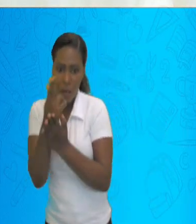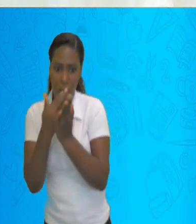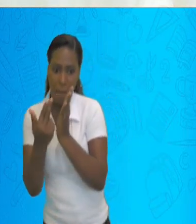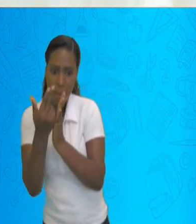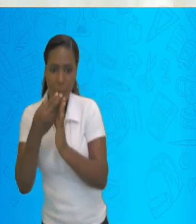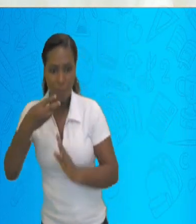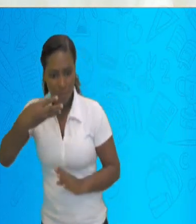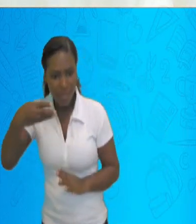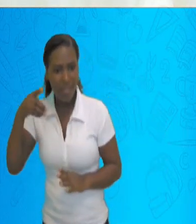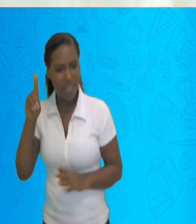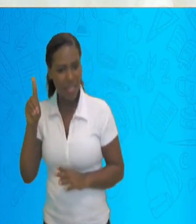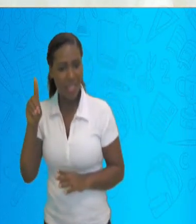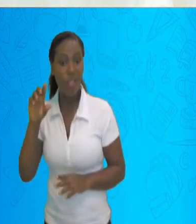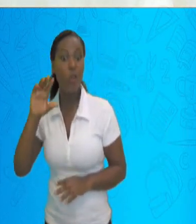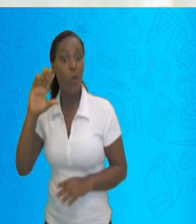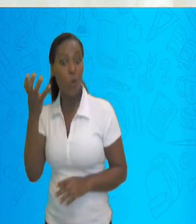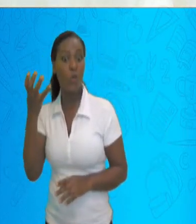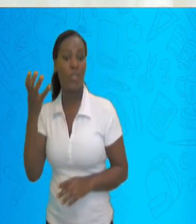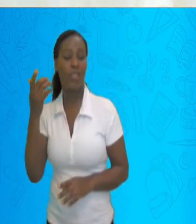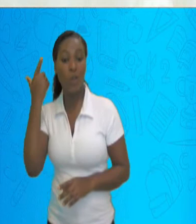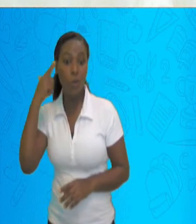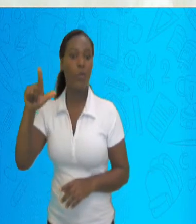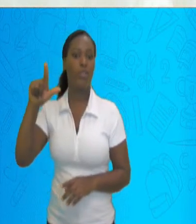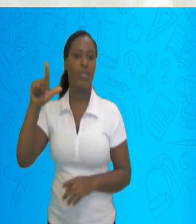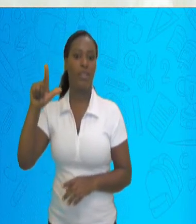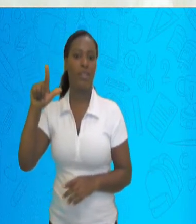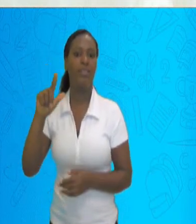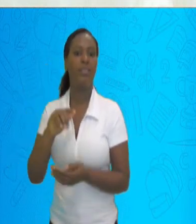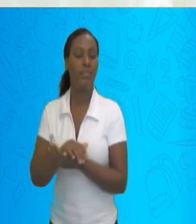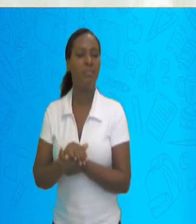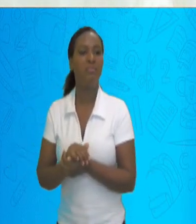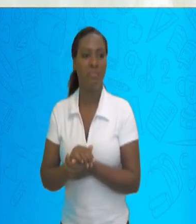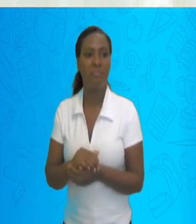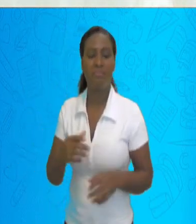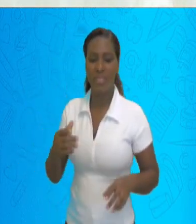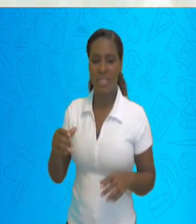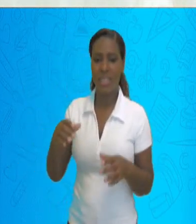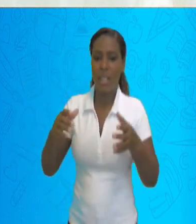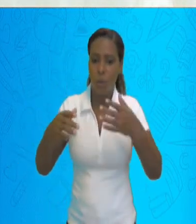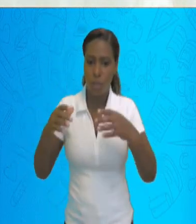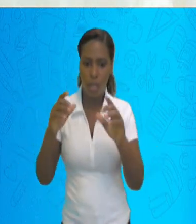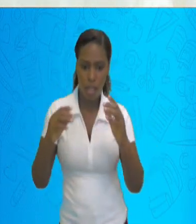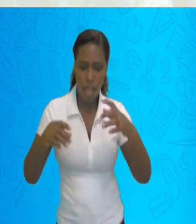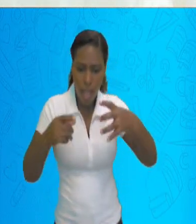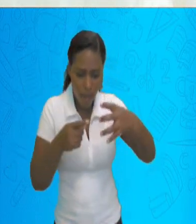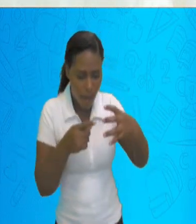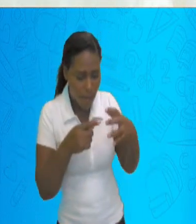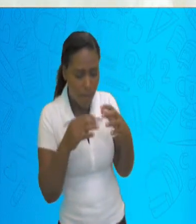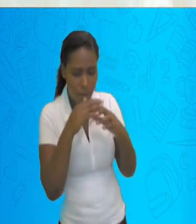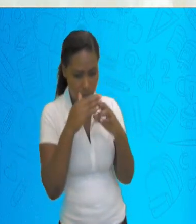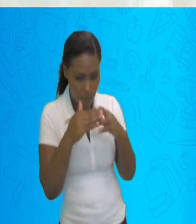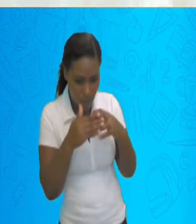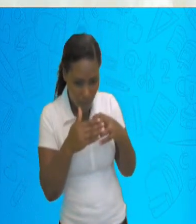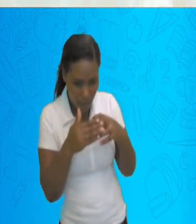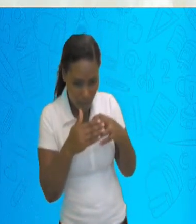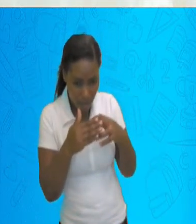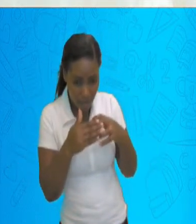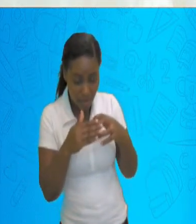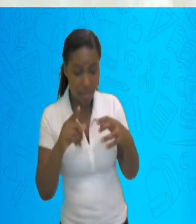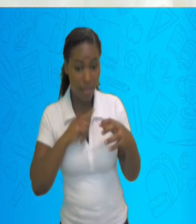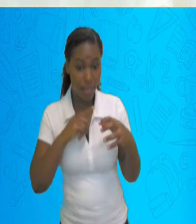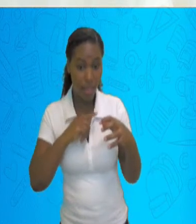sólido geométrico? Um lado, 2, 3, 4. E quantas arestas? Vamos contar?